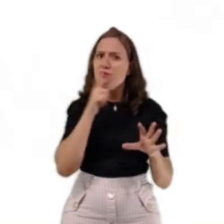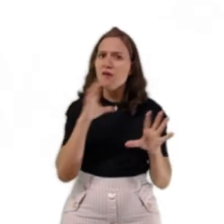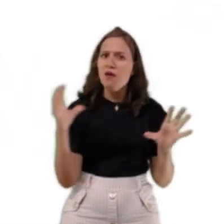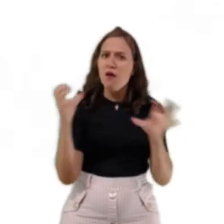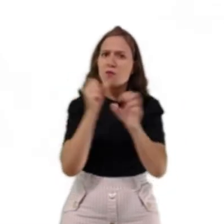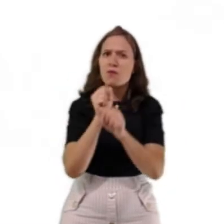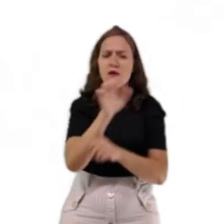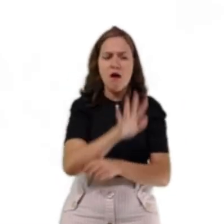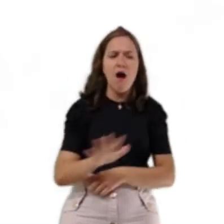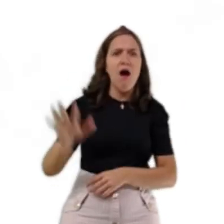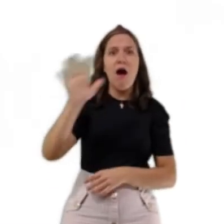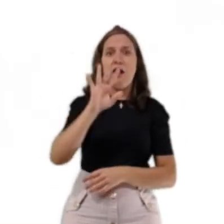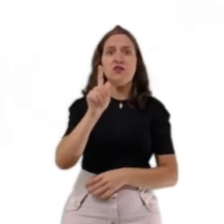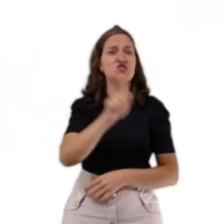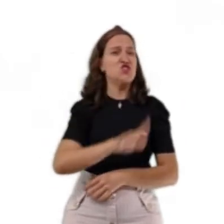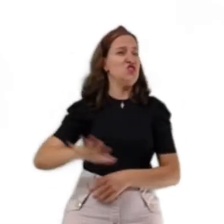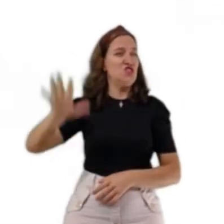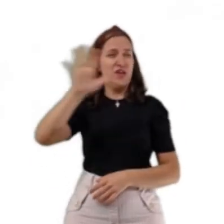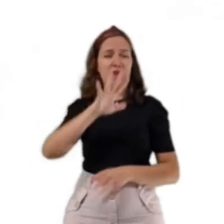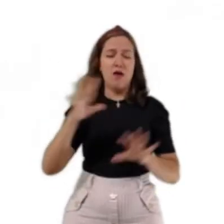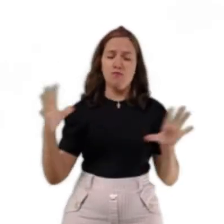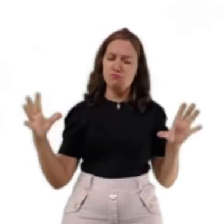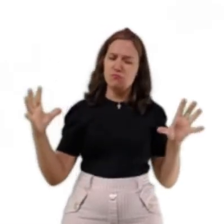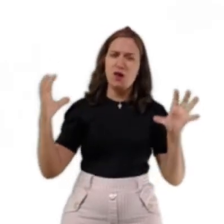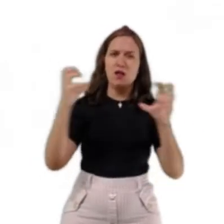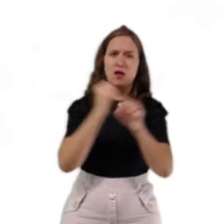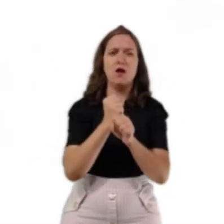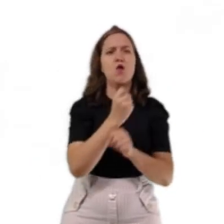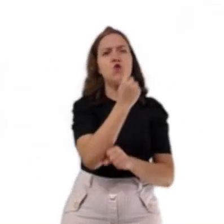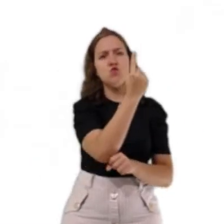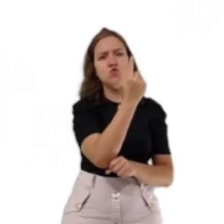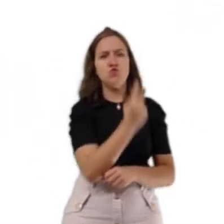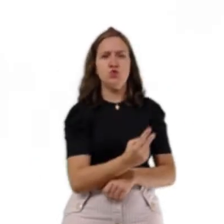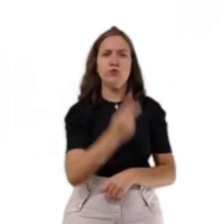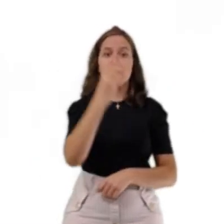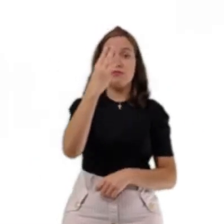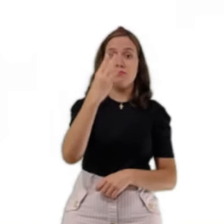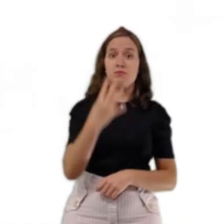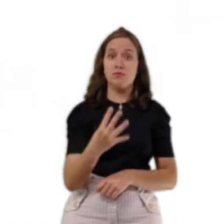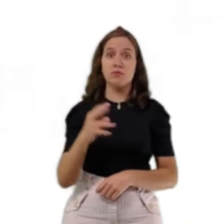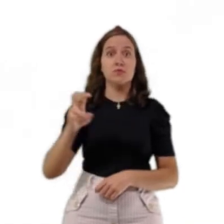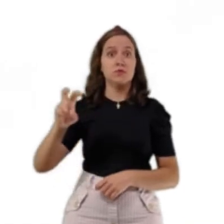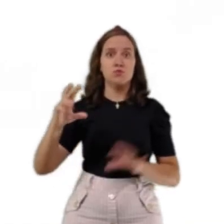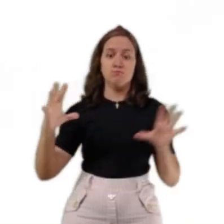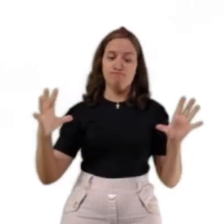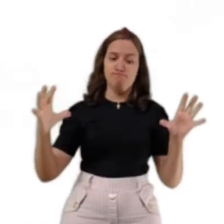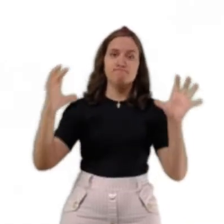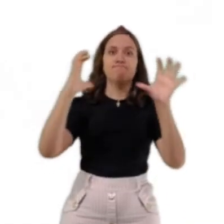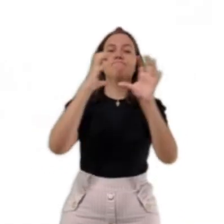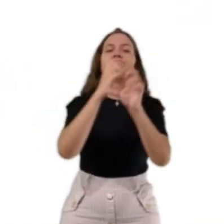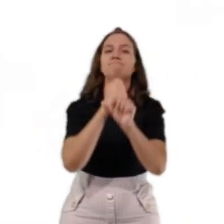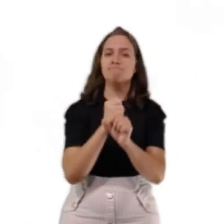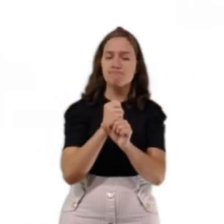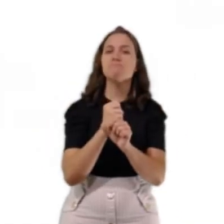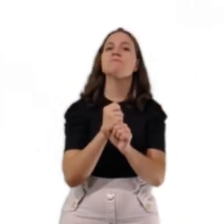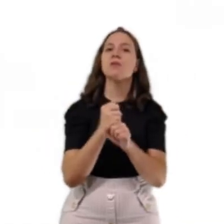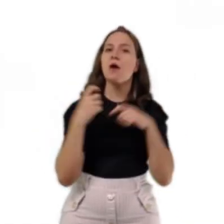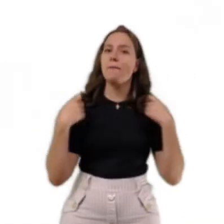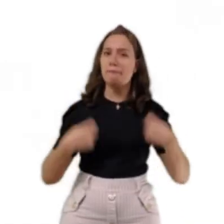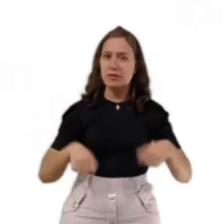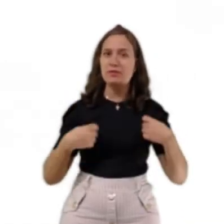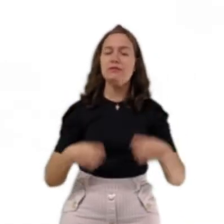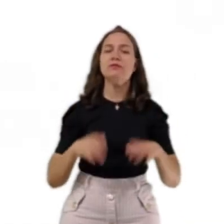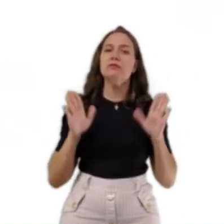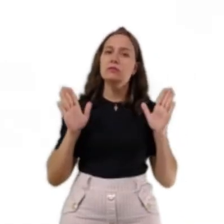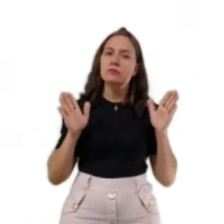área desta figura toda compondo as figuras 1 2 3 4 e 5 nós precisamos calcular a